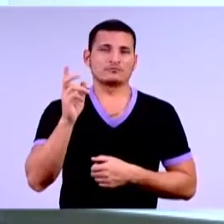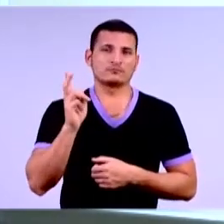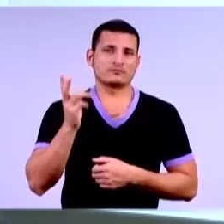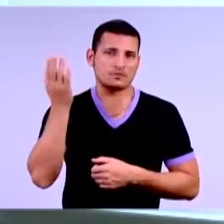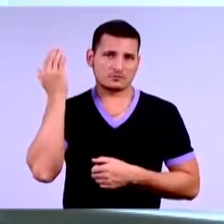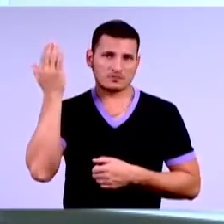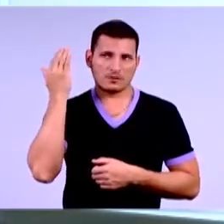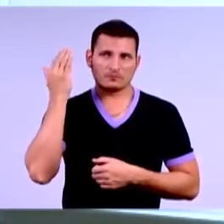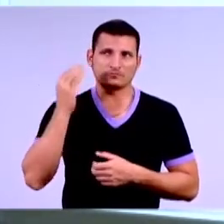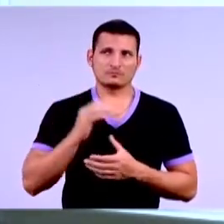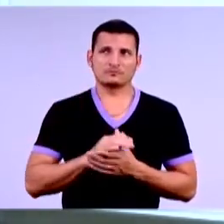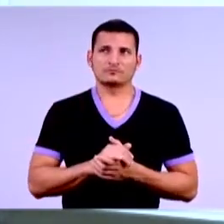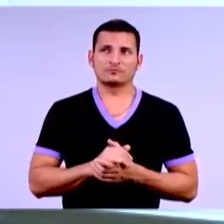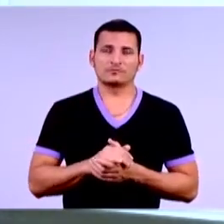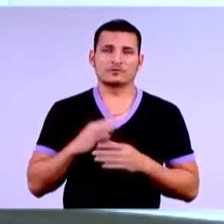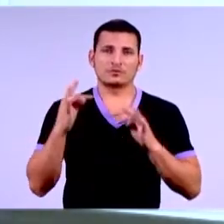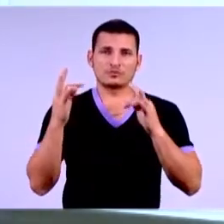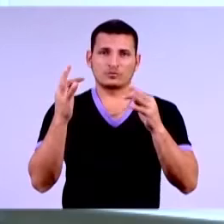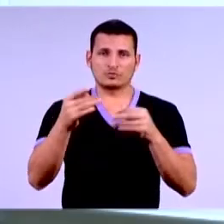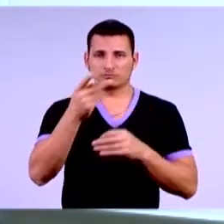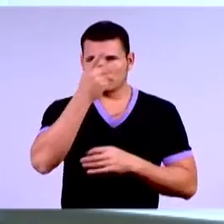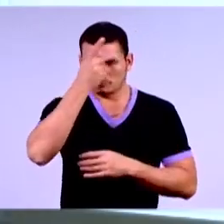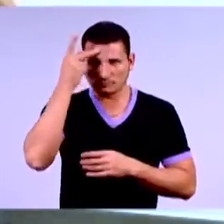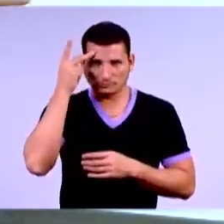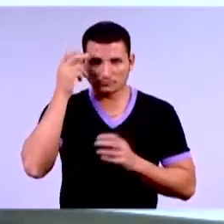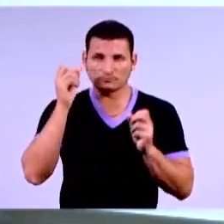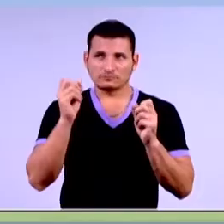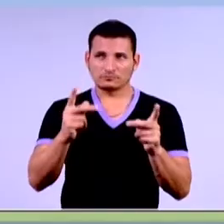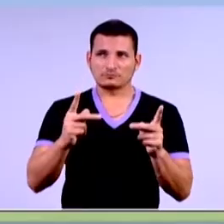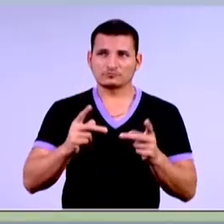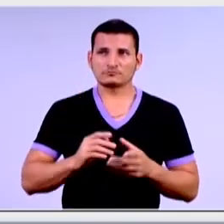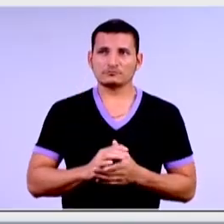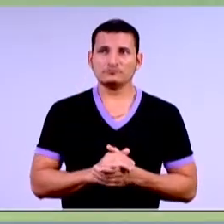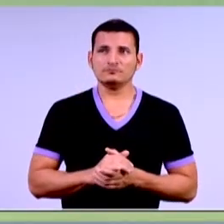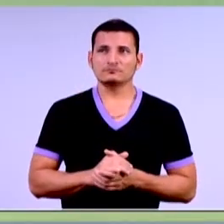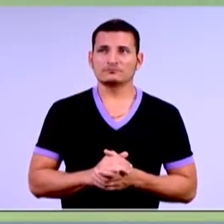head em todas as pessoas ok